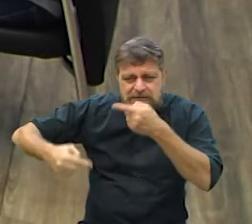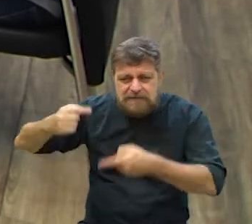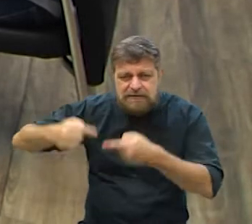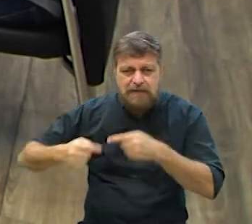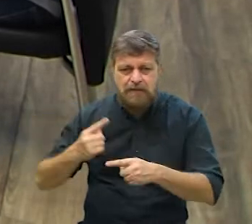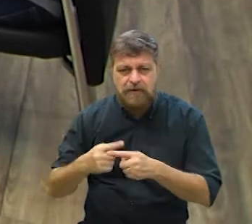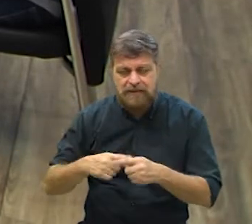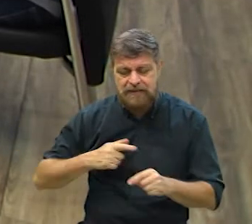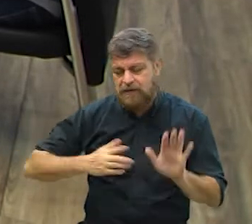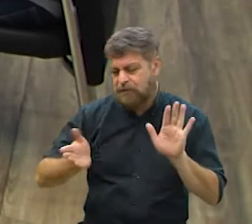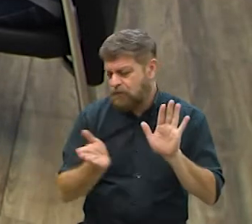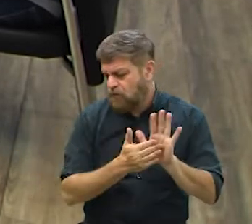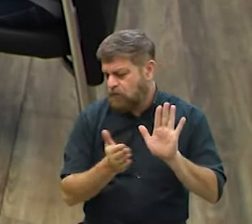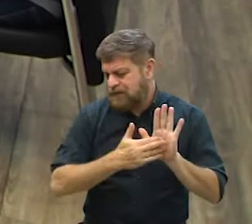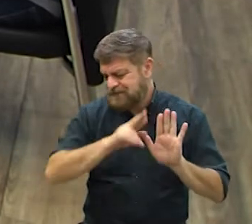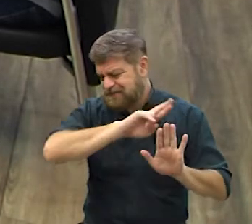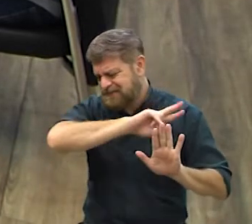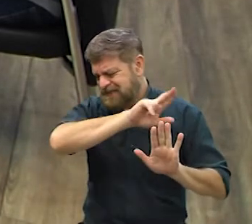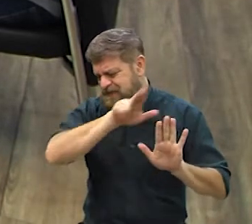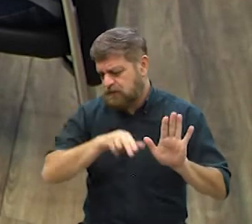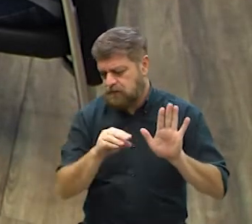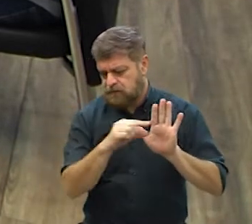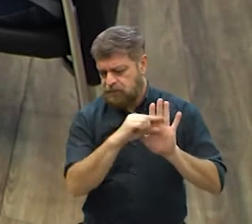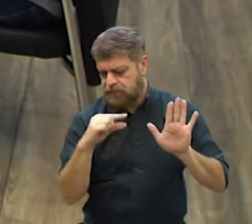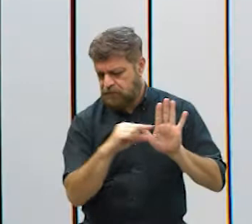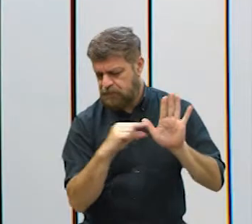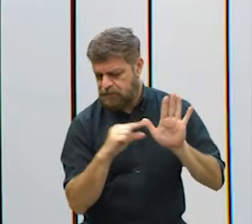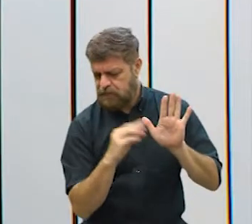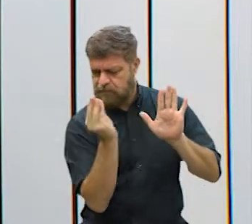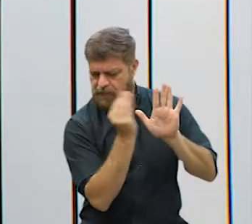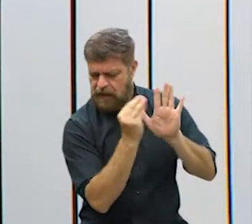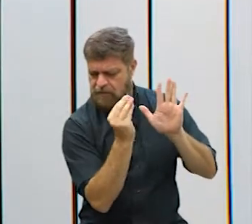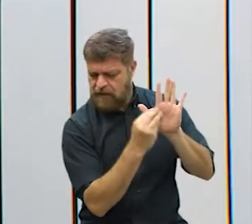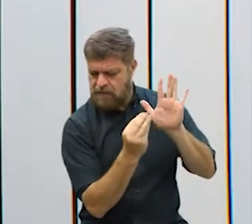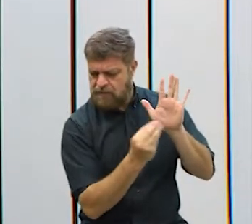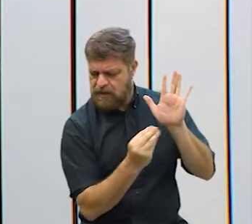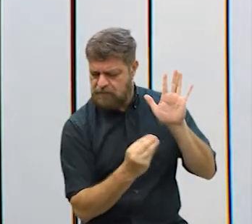aqui na Câmara, porque teve várias propostas de emenda. Você vê que o